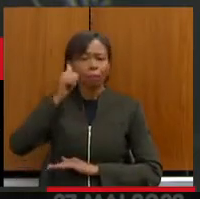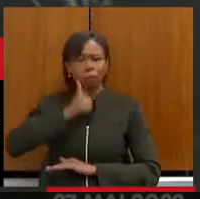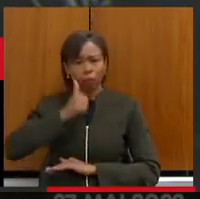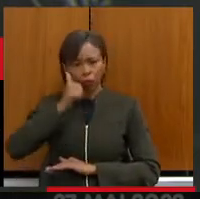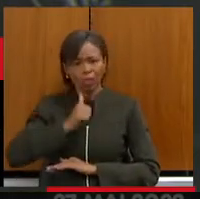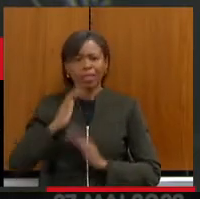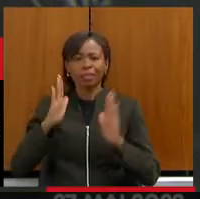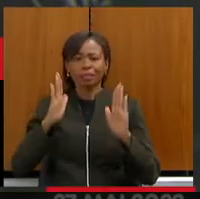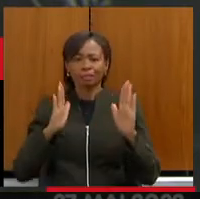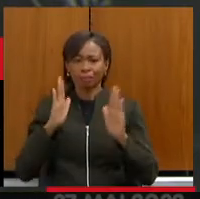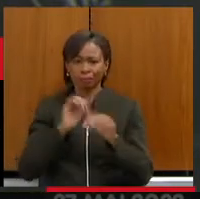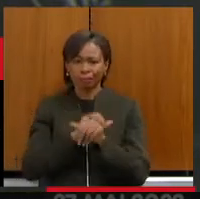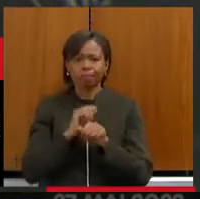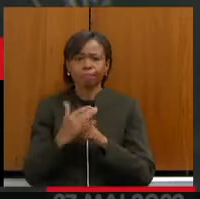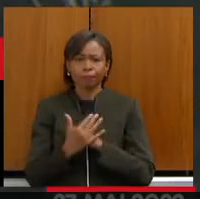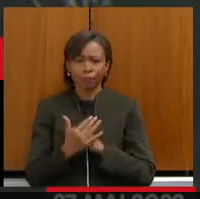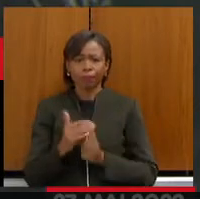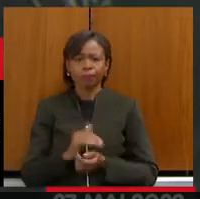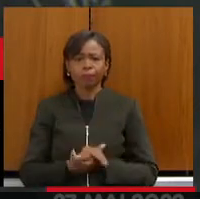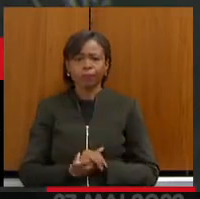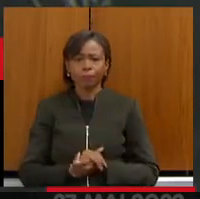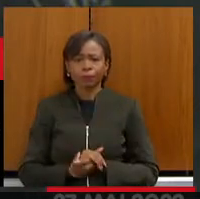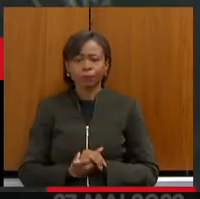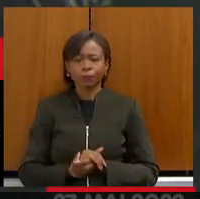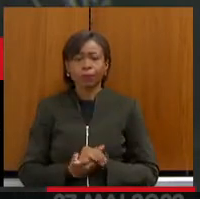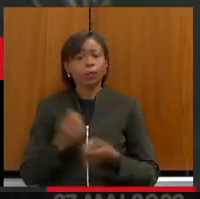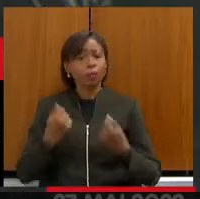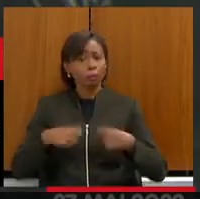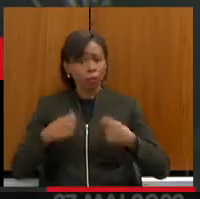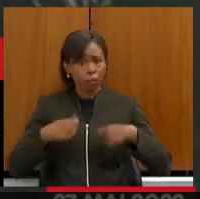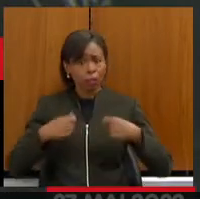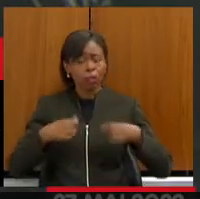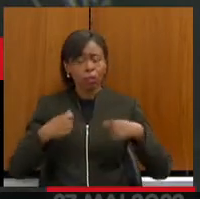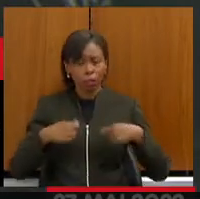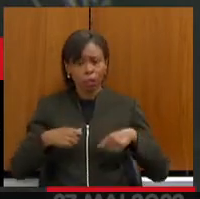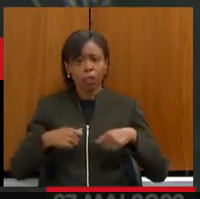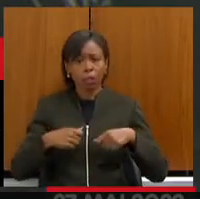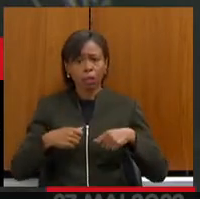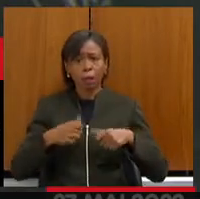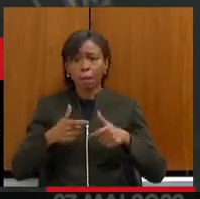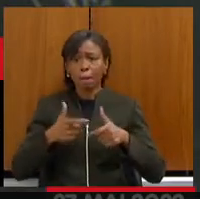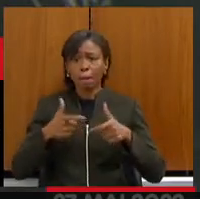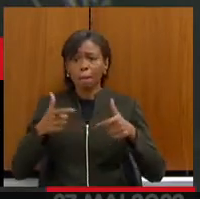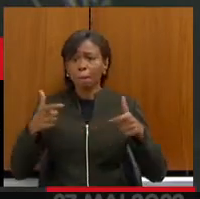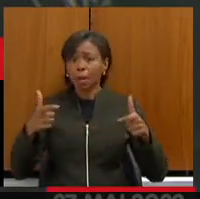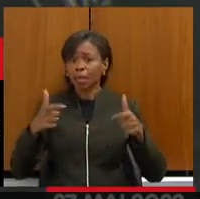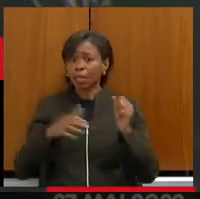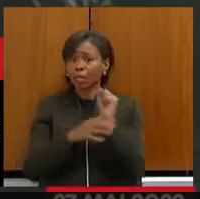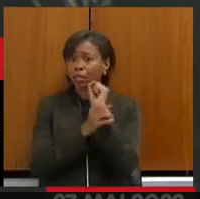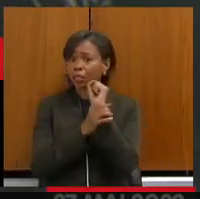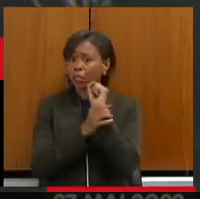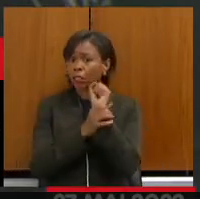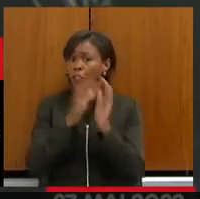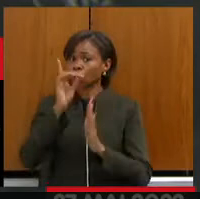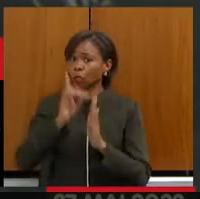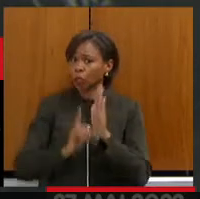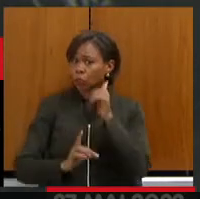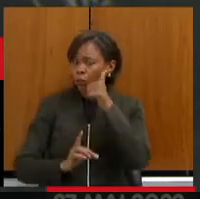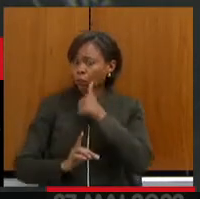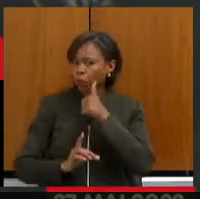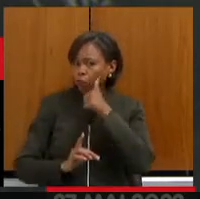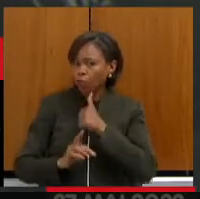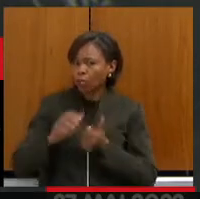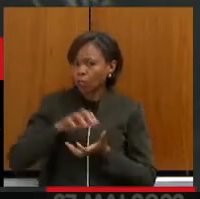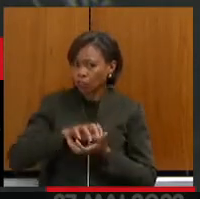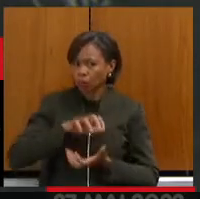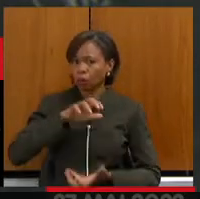período há a necessidade de ampliação e garantia dos diversos direitos das mulheres idosas Além